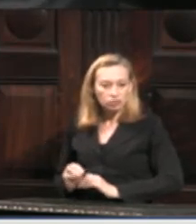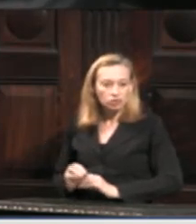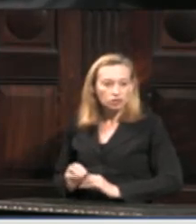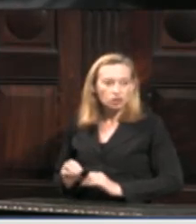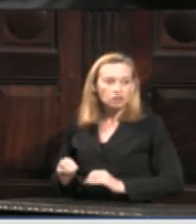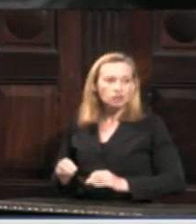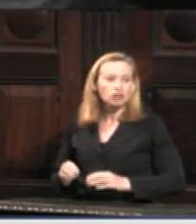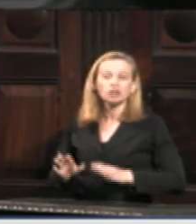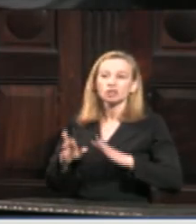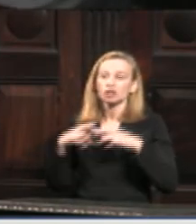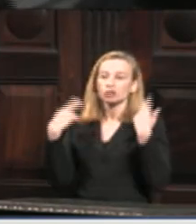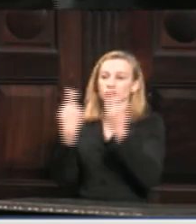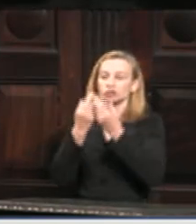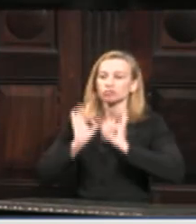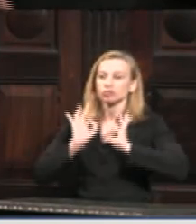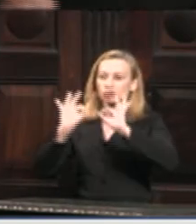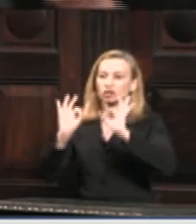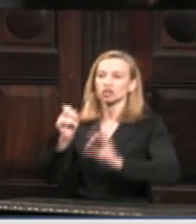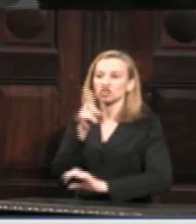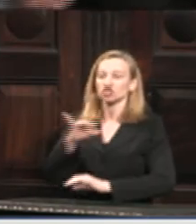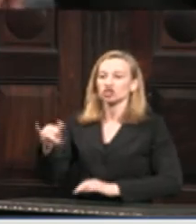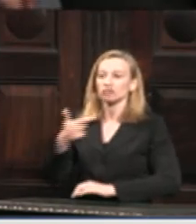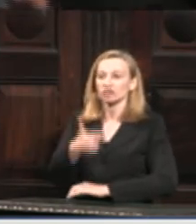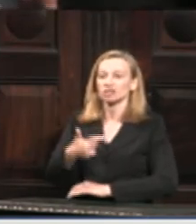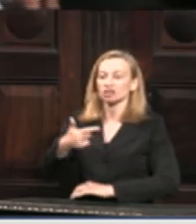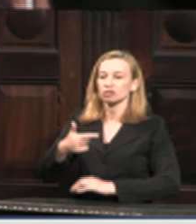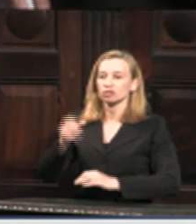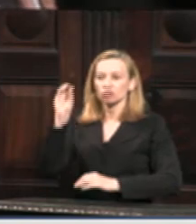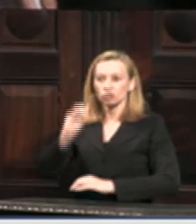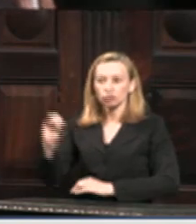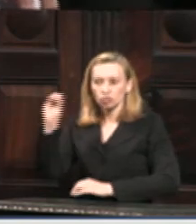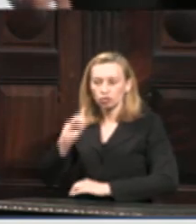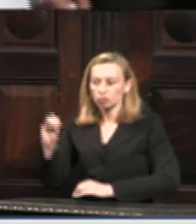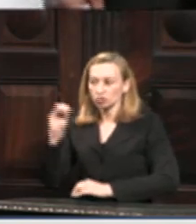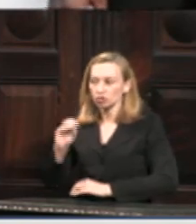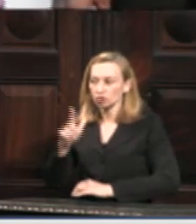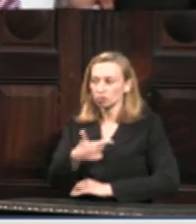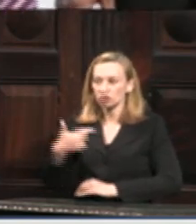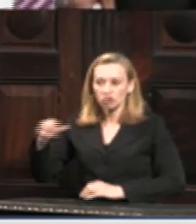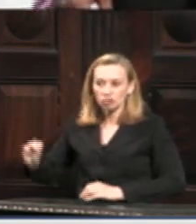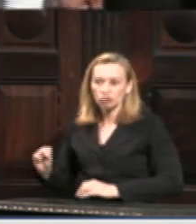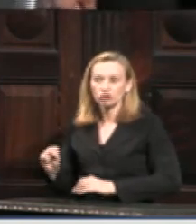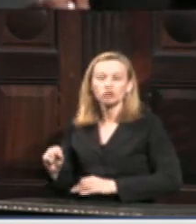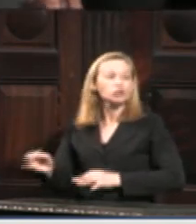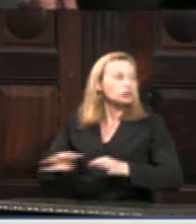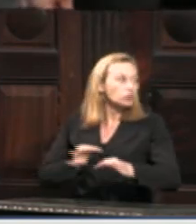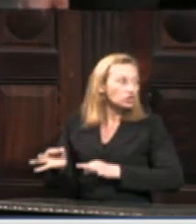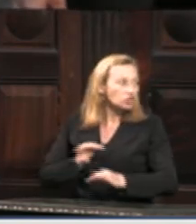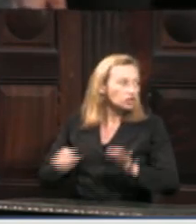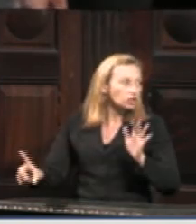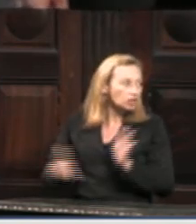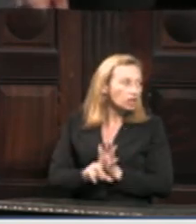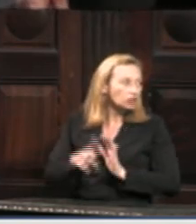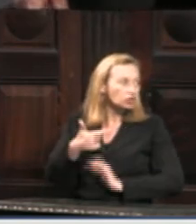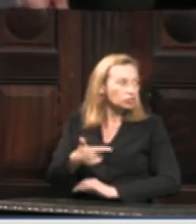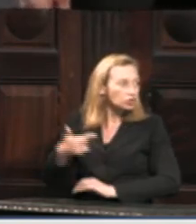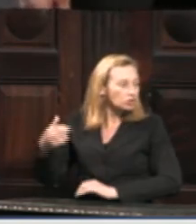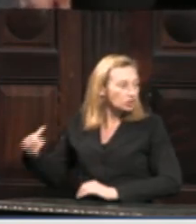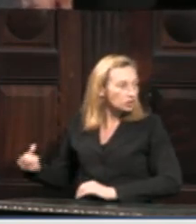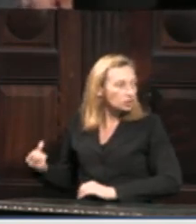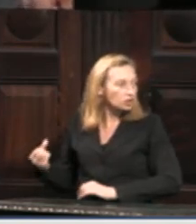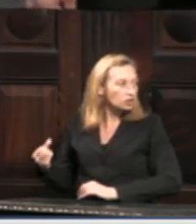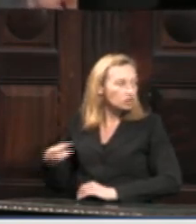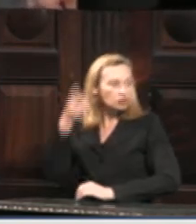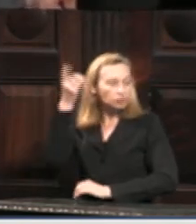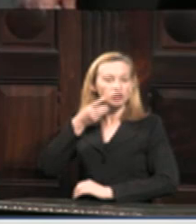Sessão ordinária do dia 25 de outubro de 2018, projeto de lei número 2123, de 2013, de autoria